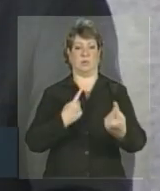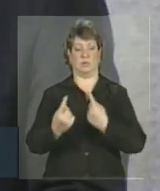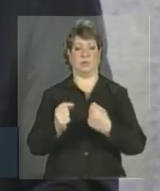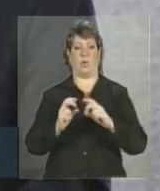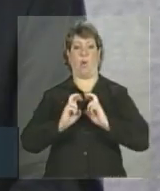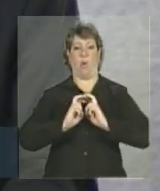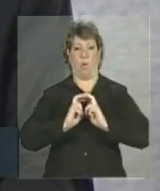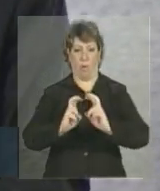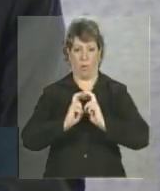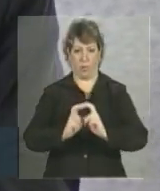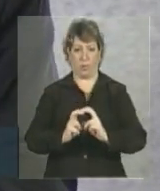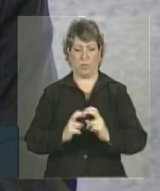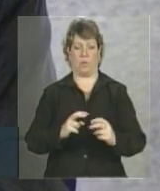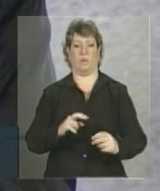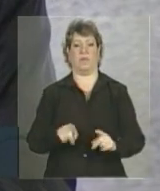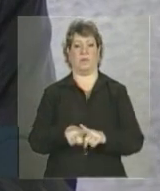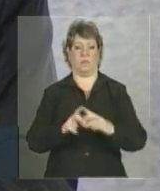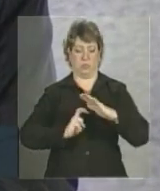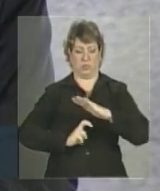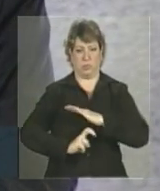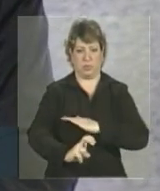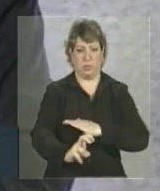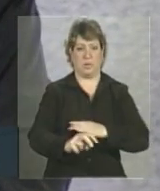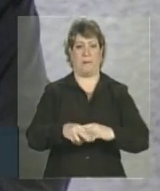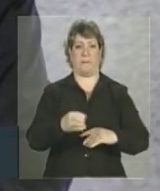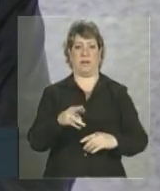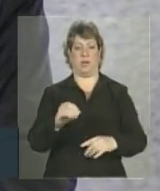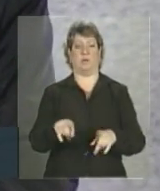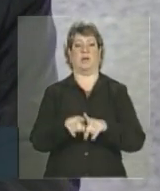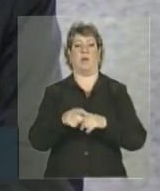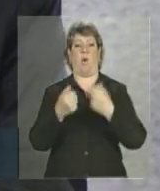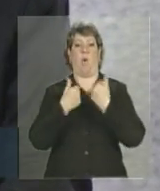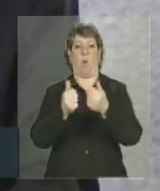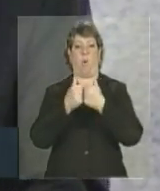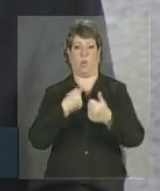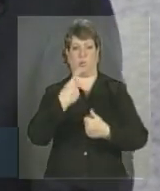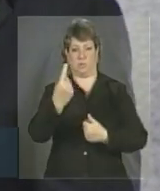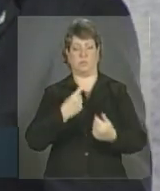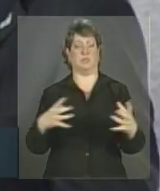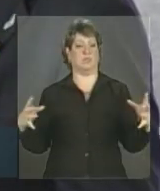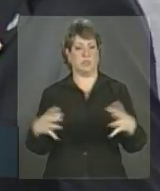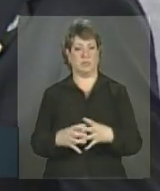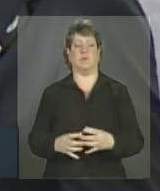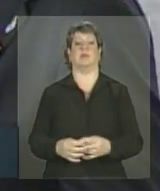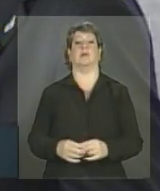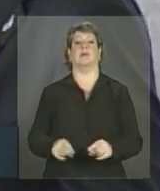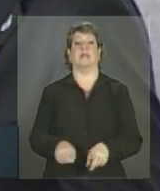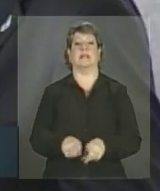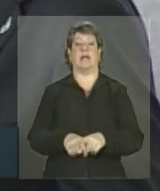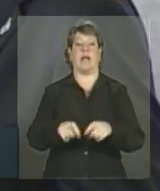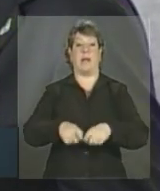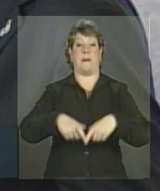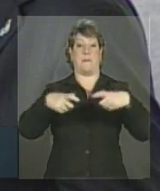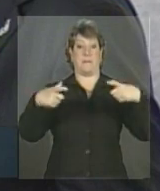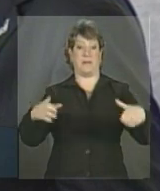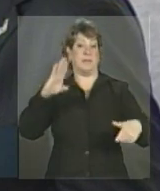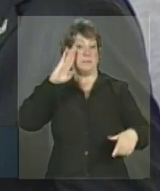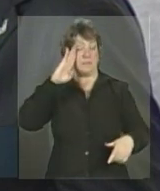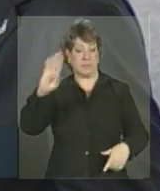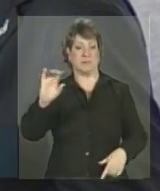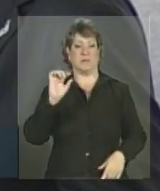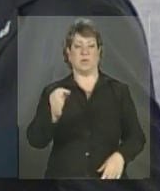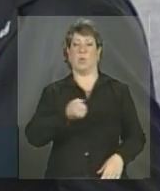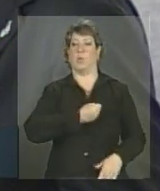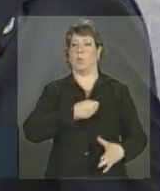sistema de metrô, que temos de responsabilidade do Estado. Vamos ampliar, sobretudo,